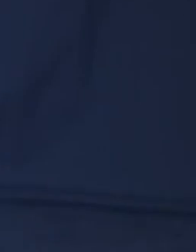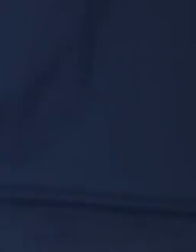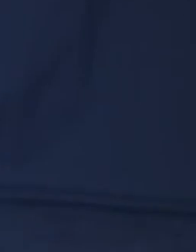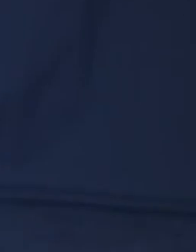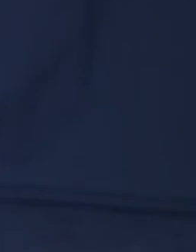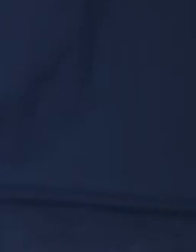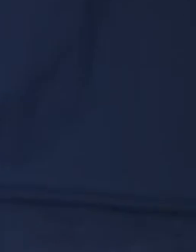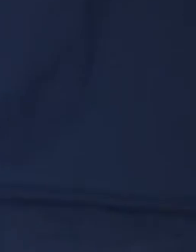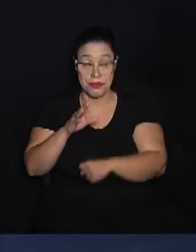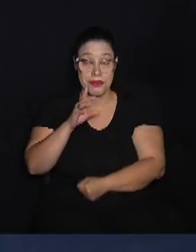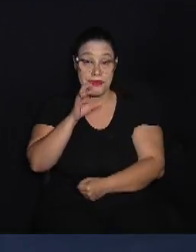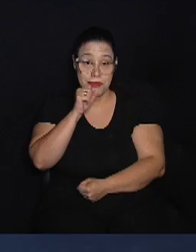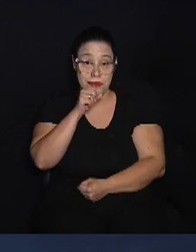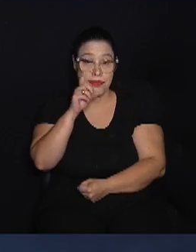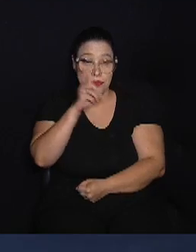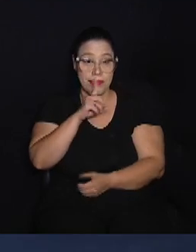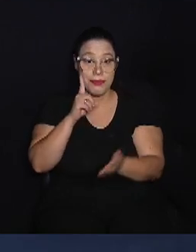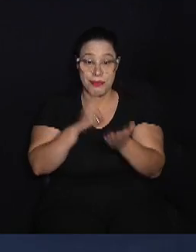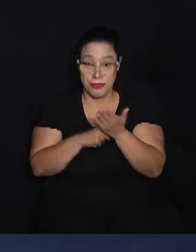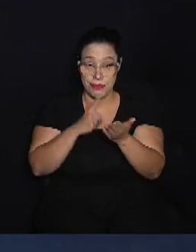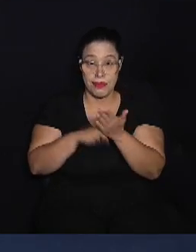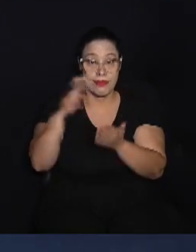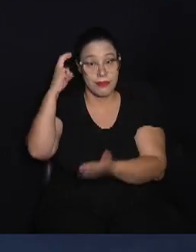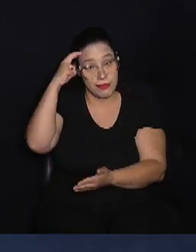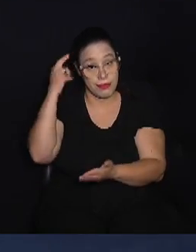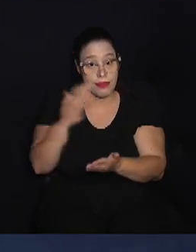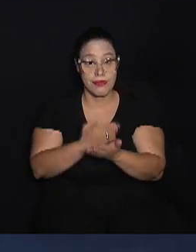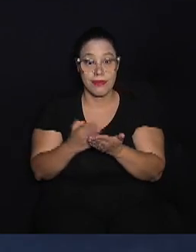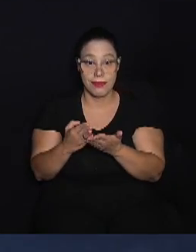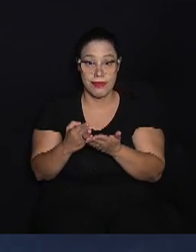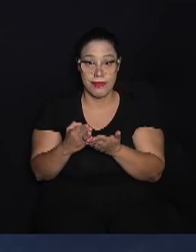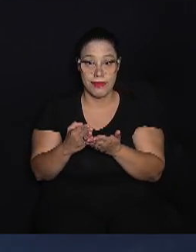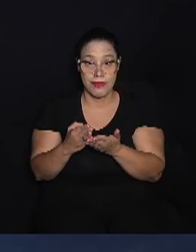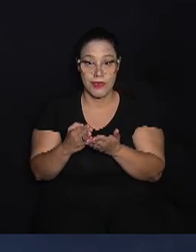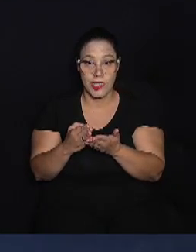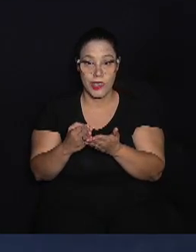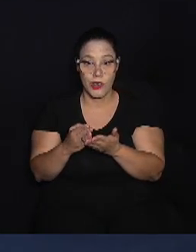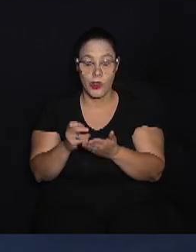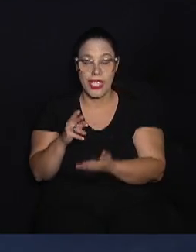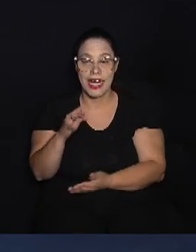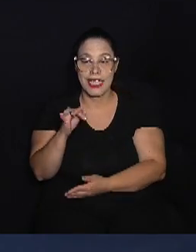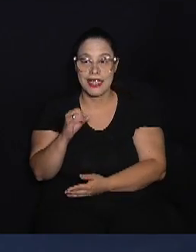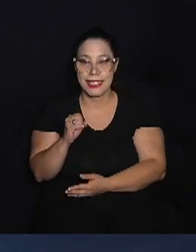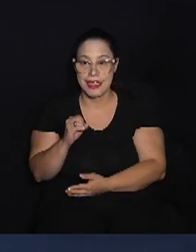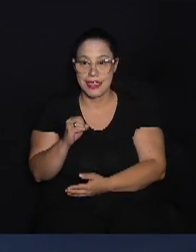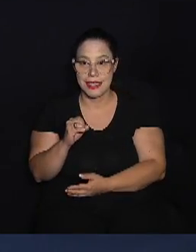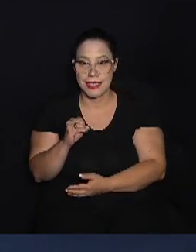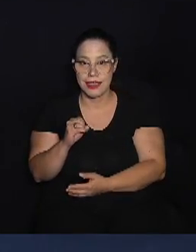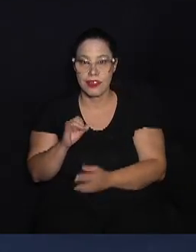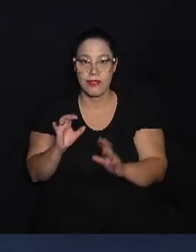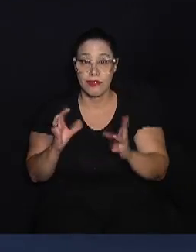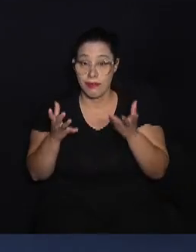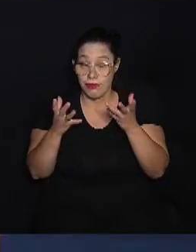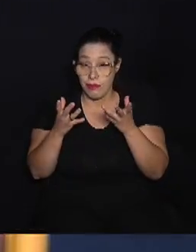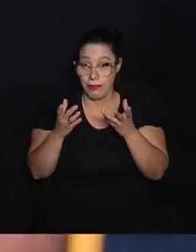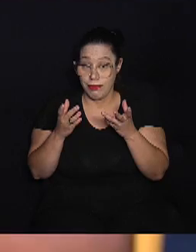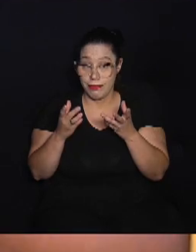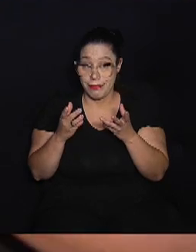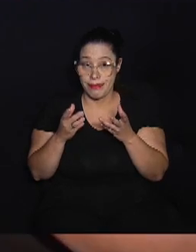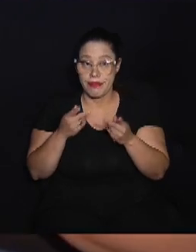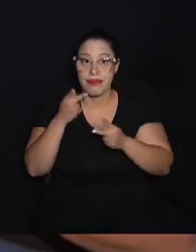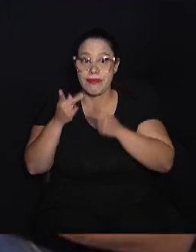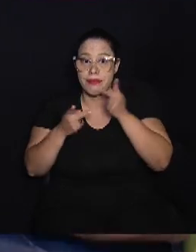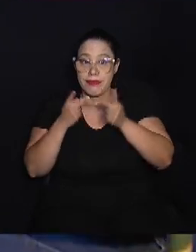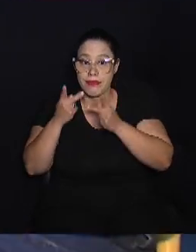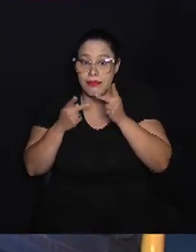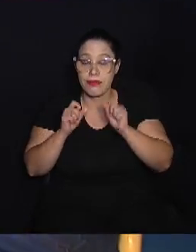Mais um fim de semana e o Agenda Cultural começa com Witches, um grande sucesso da Broadway. E quem vai contar pra